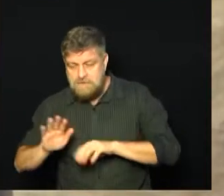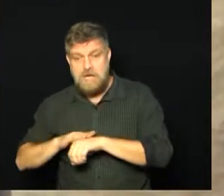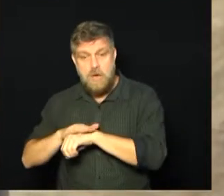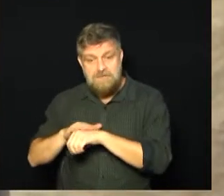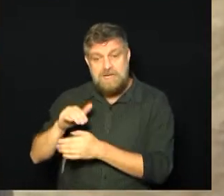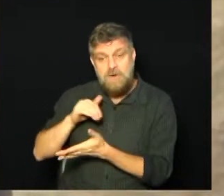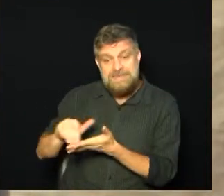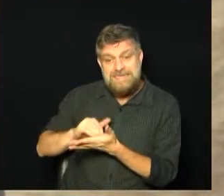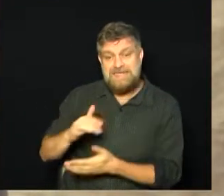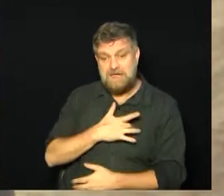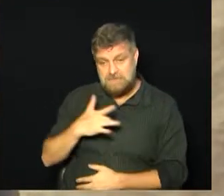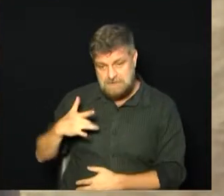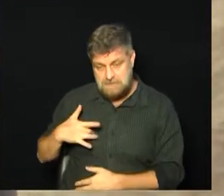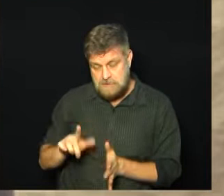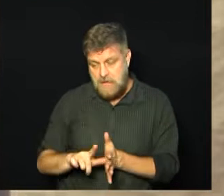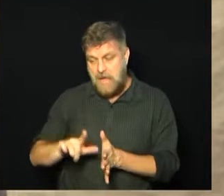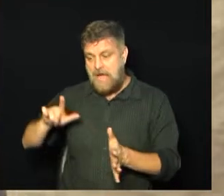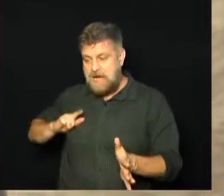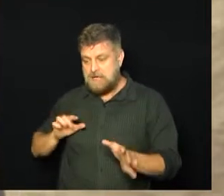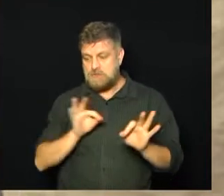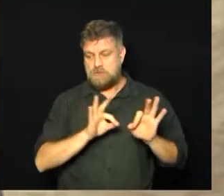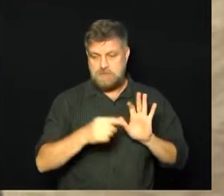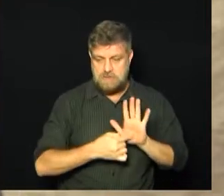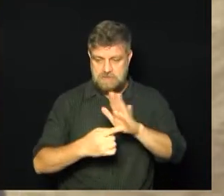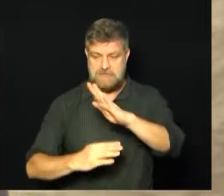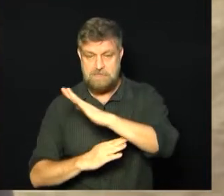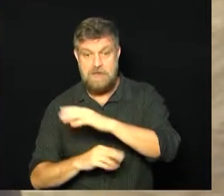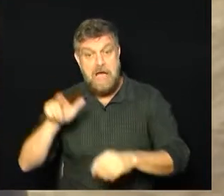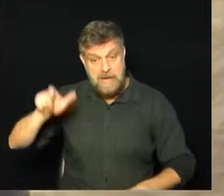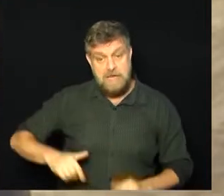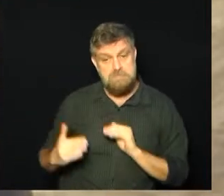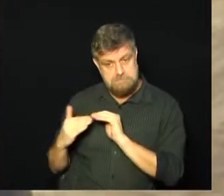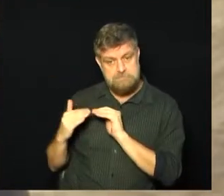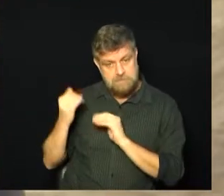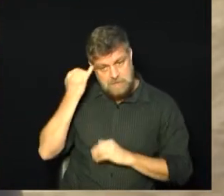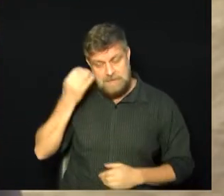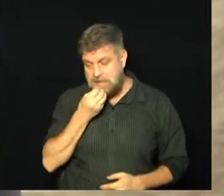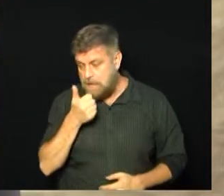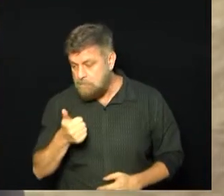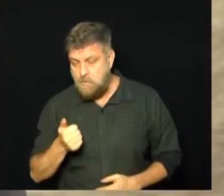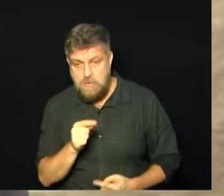nosso secretário de saúde um tempo antes de pôr o projeto na Câmara, ele também achou uma boa ideia, eu acho que vem para ajudar